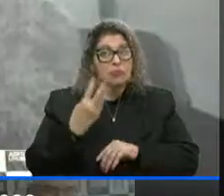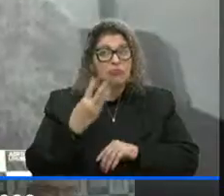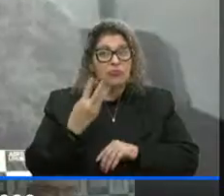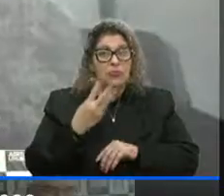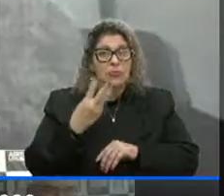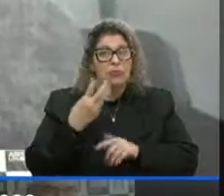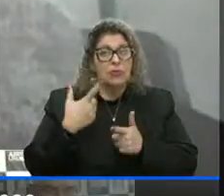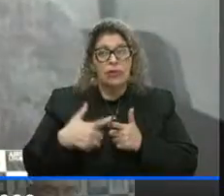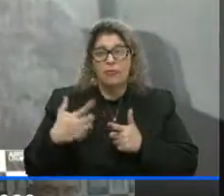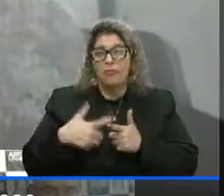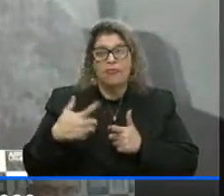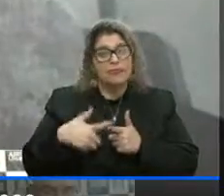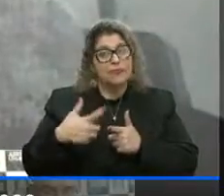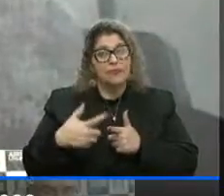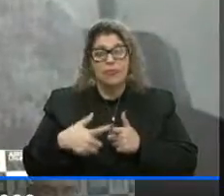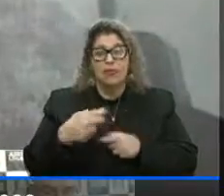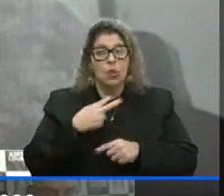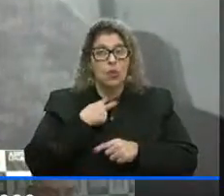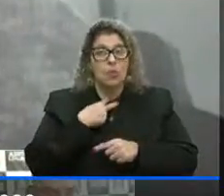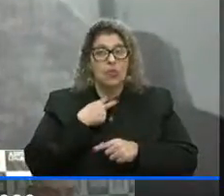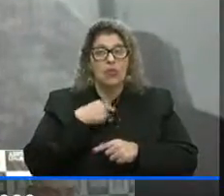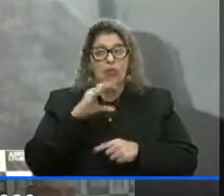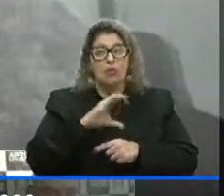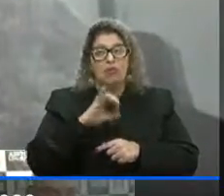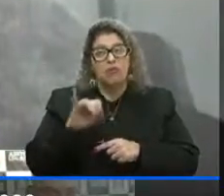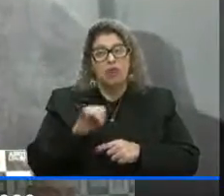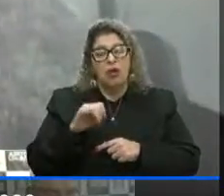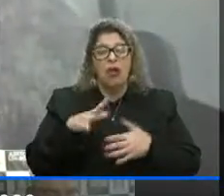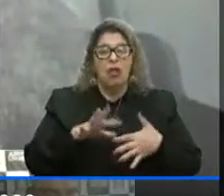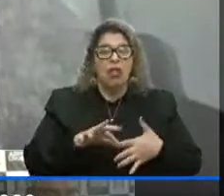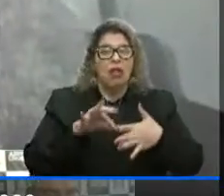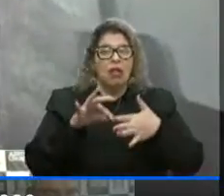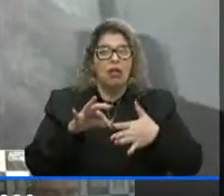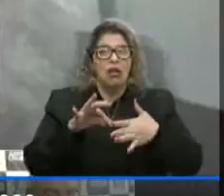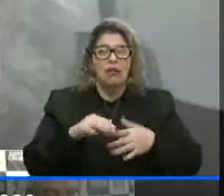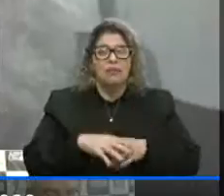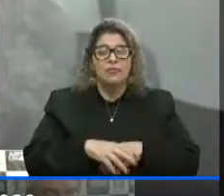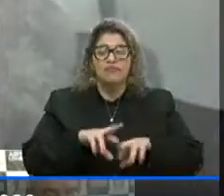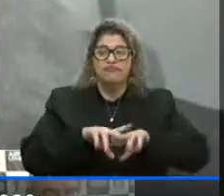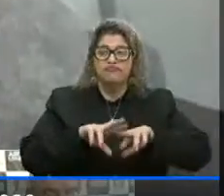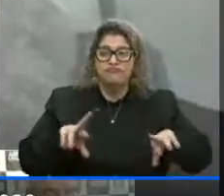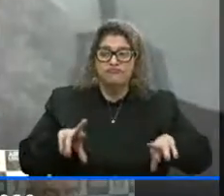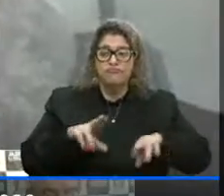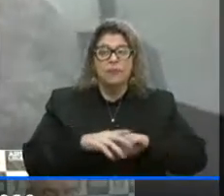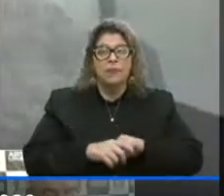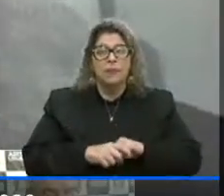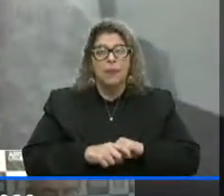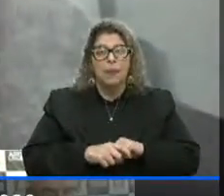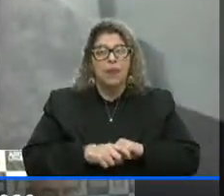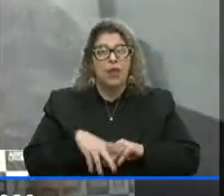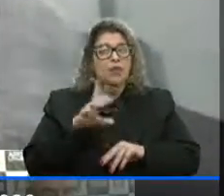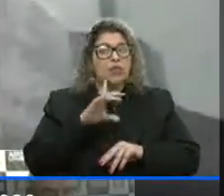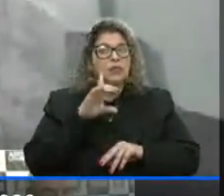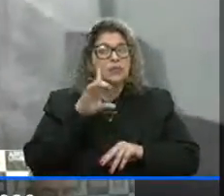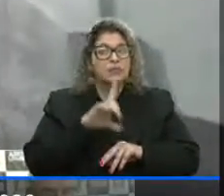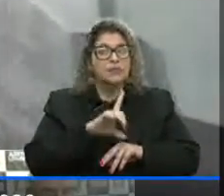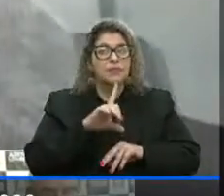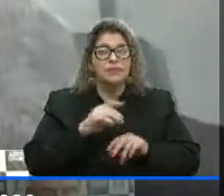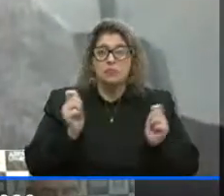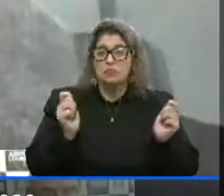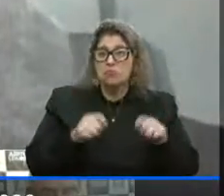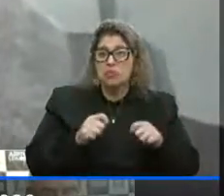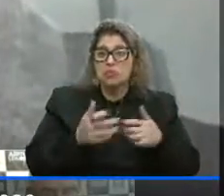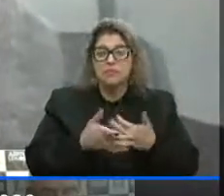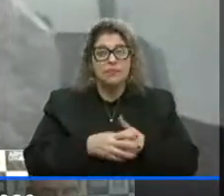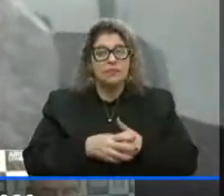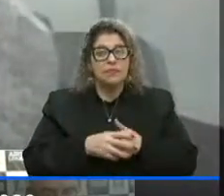né, que é um problema para nós, porque tem CCJ, líderes e enfim. Eu vou ver desses dias que ele pode, mas